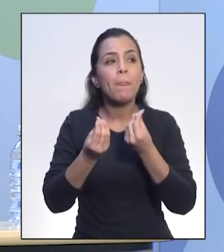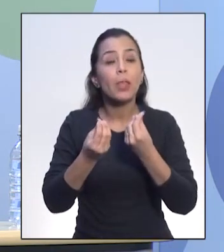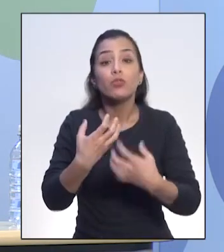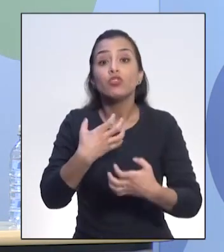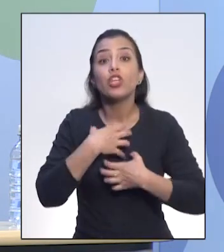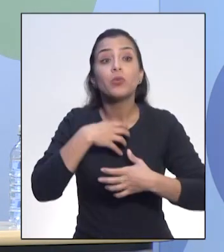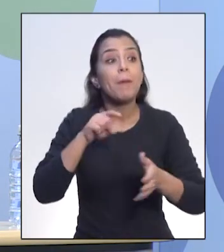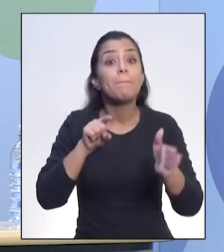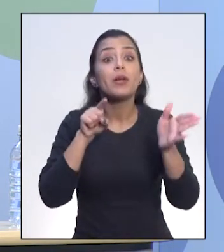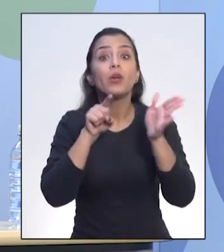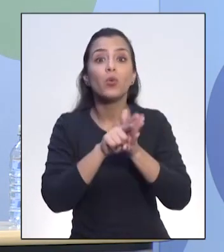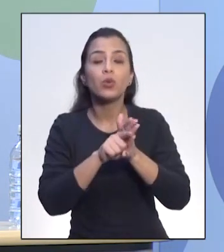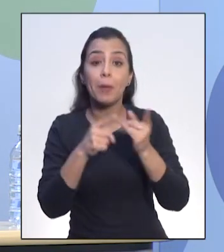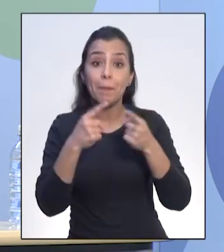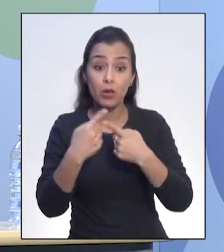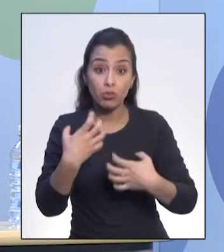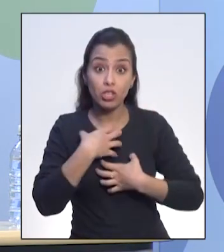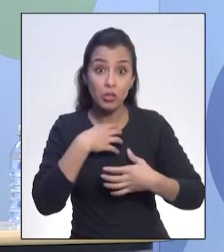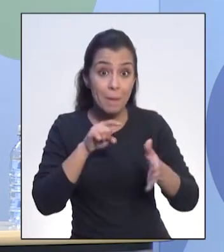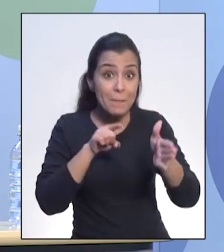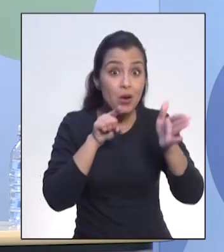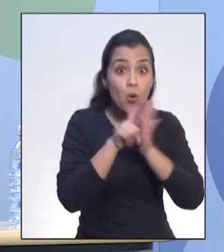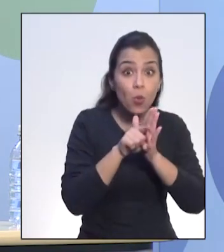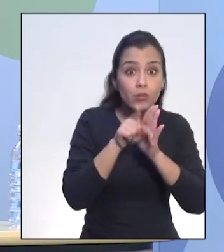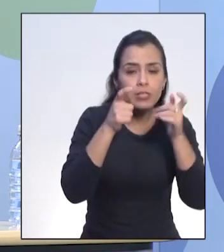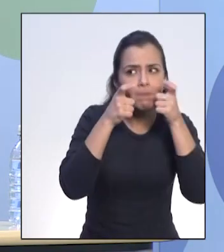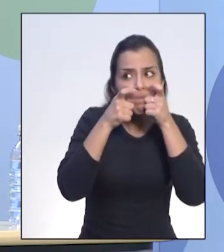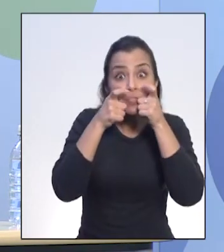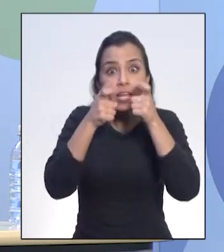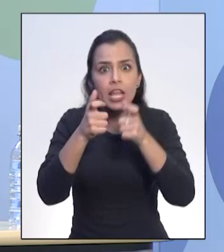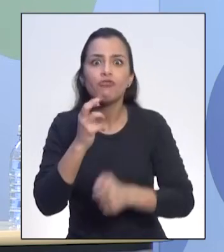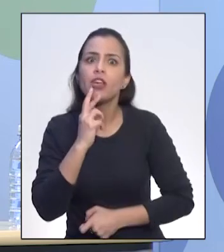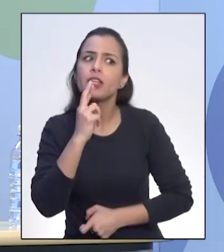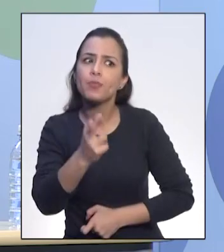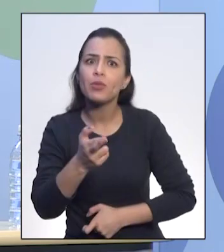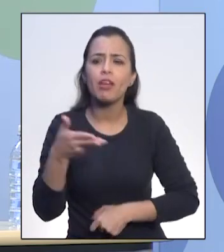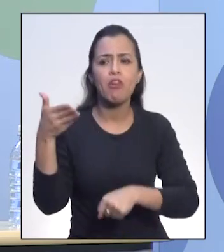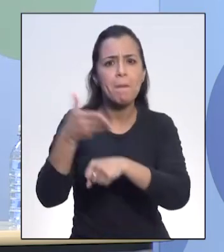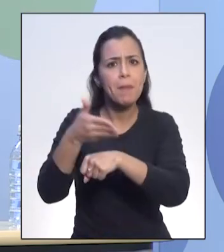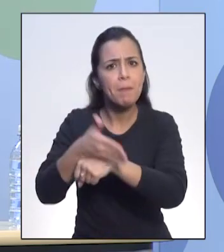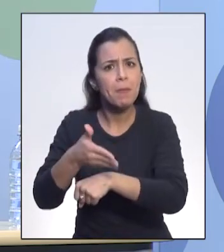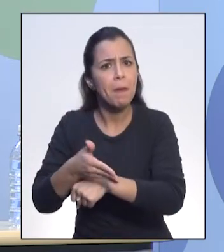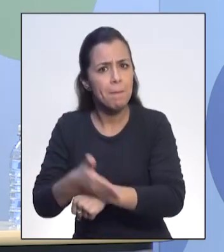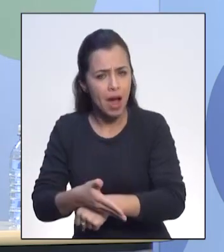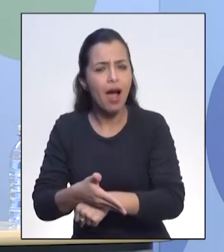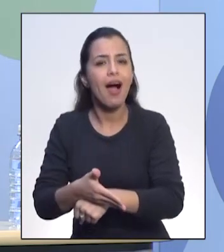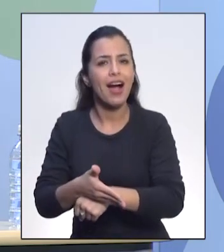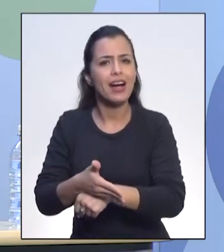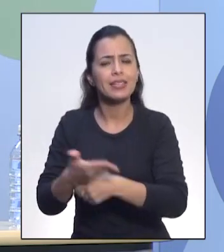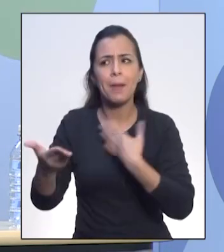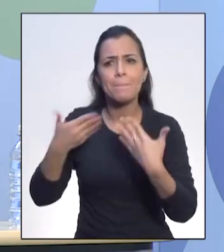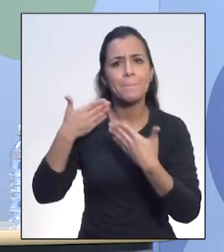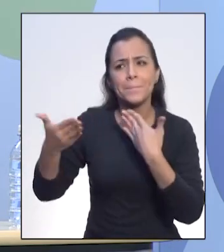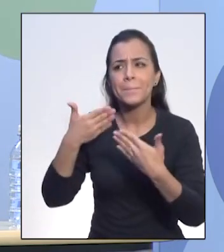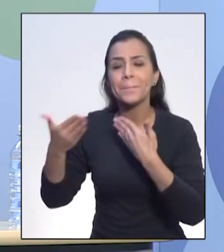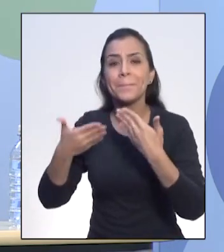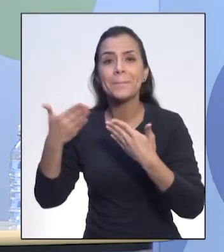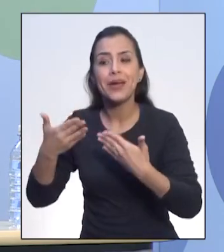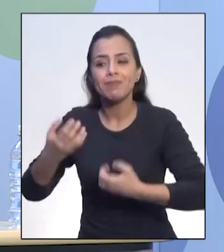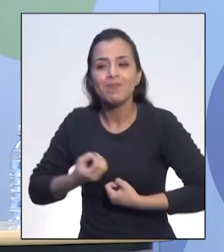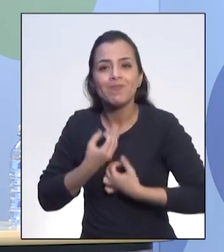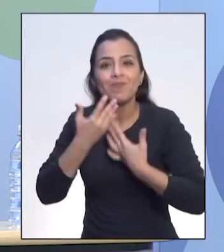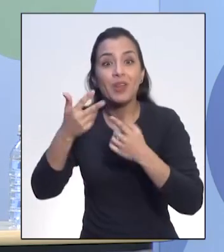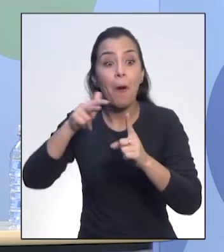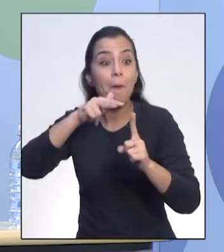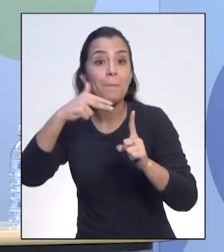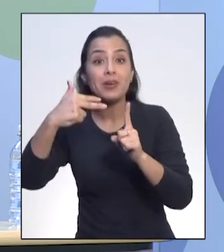coisas, porque quando a pergunta é boa, a gente se interessa e sente vontade de participar, de responder e de colocar a nossa